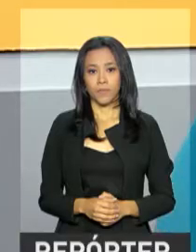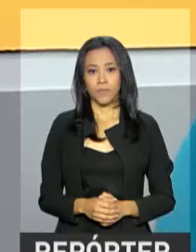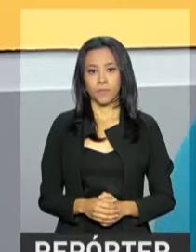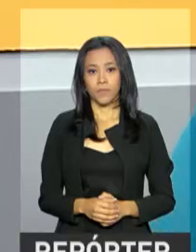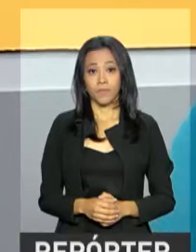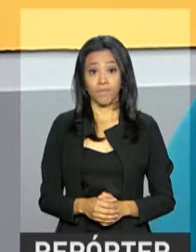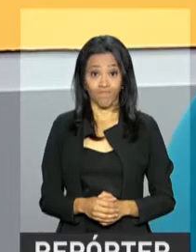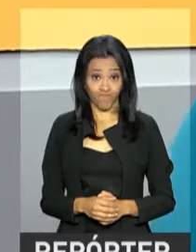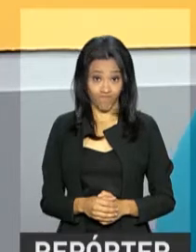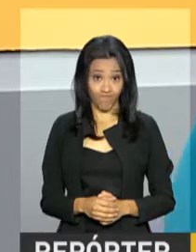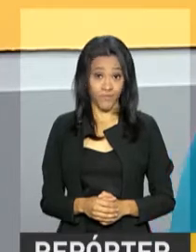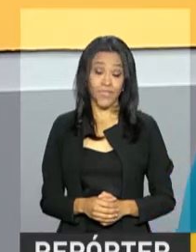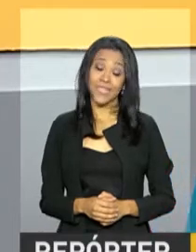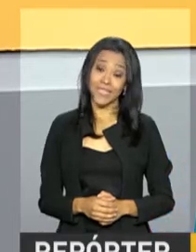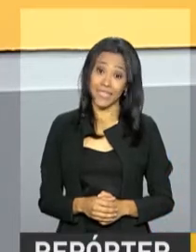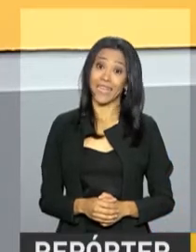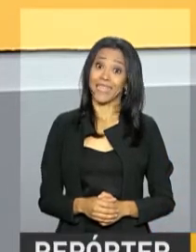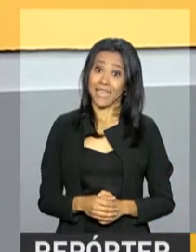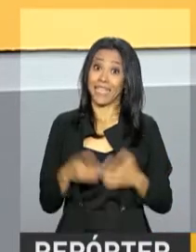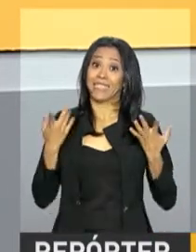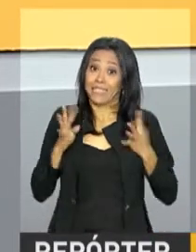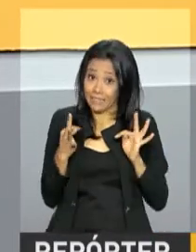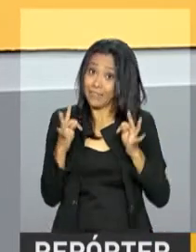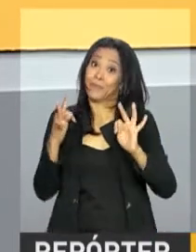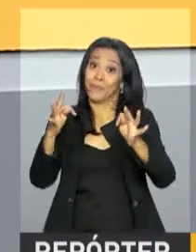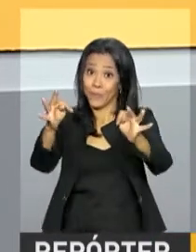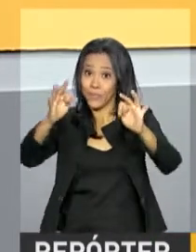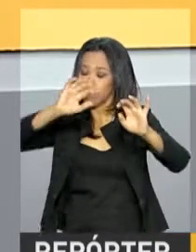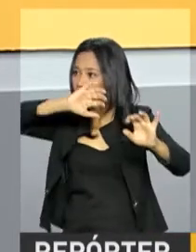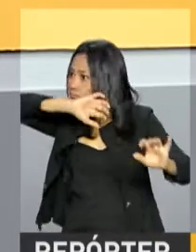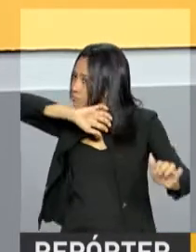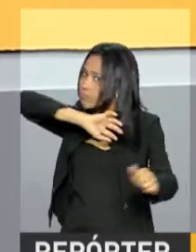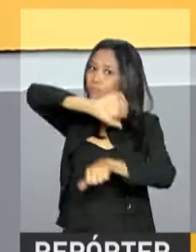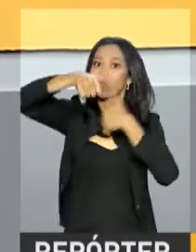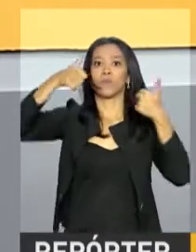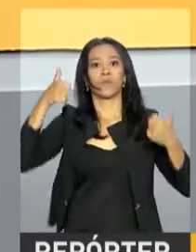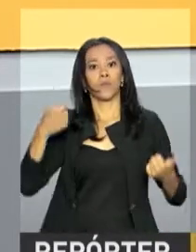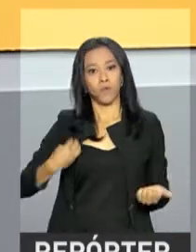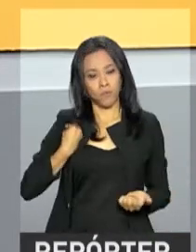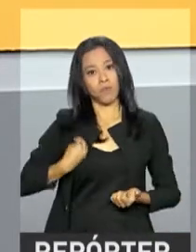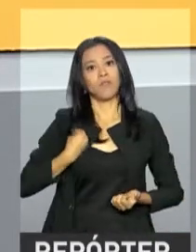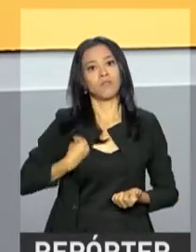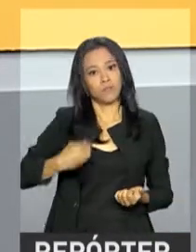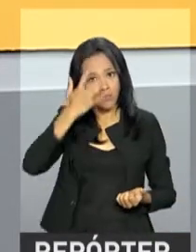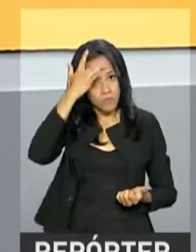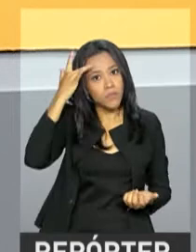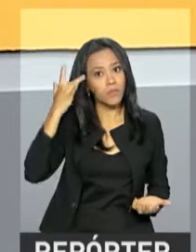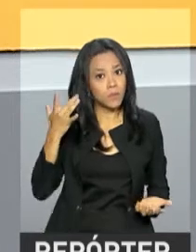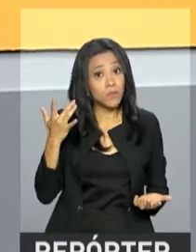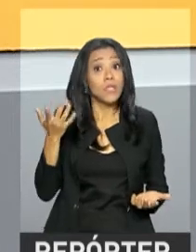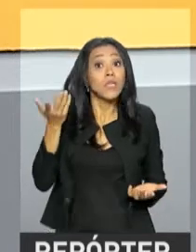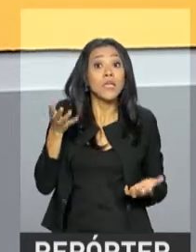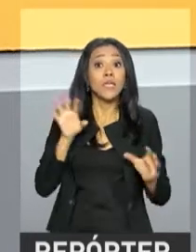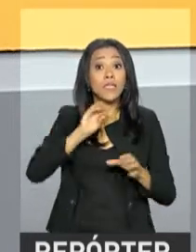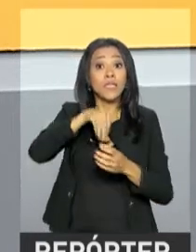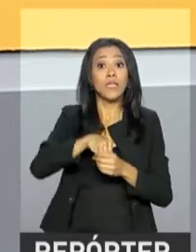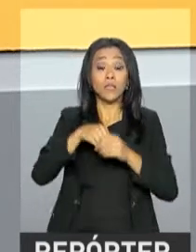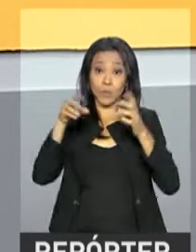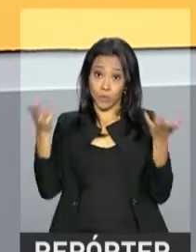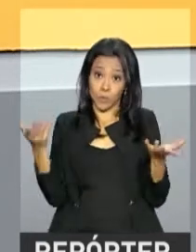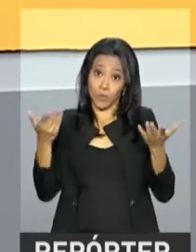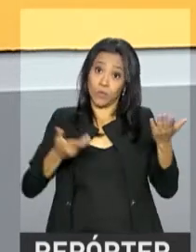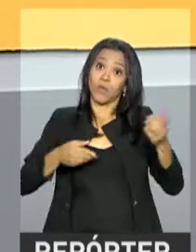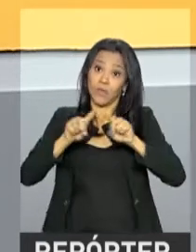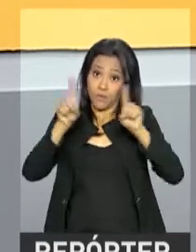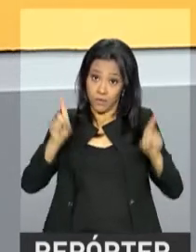olha não há dúvidas de que a tecnologia mudou e muito a vida das pessoas e no serviço público não deve